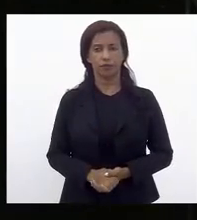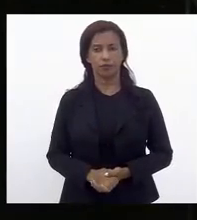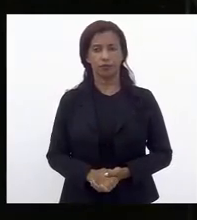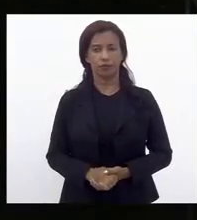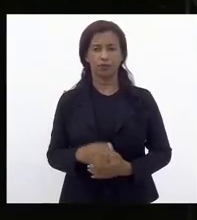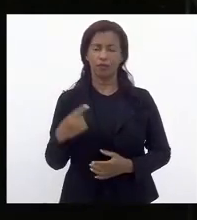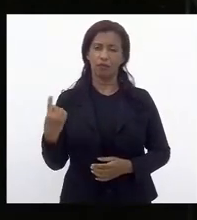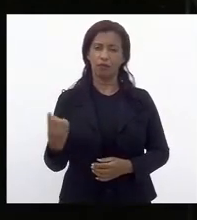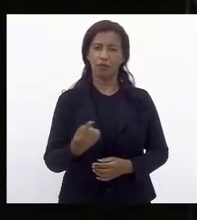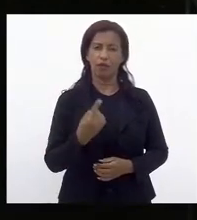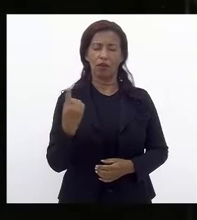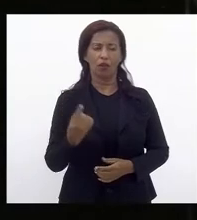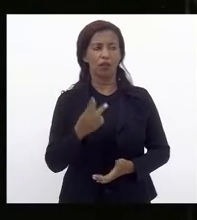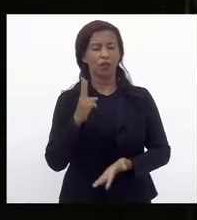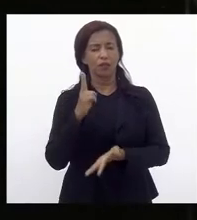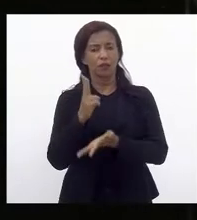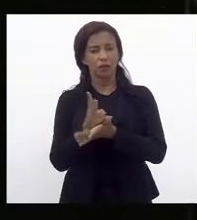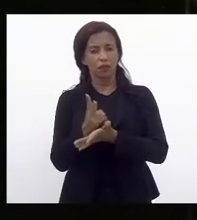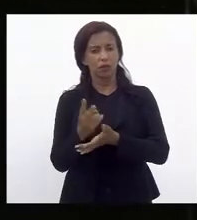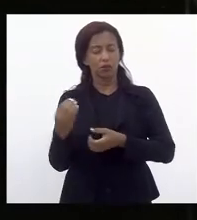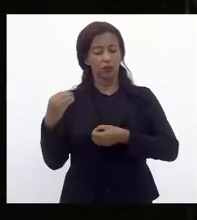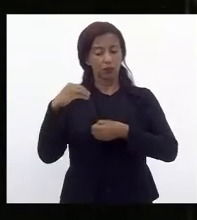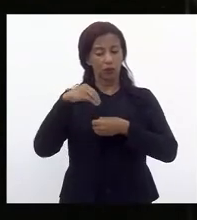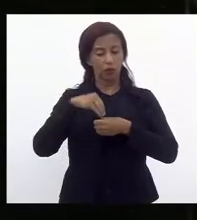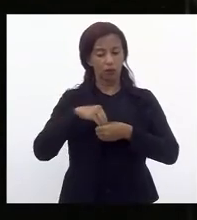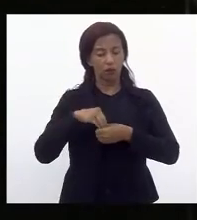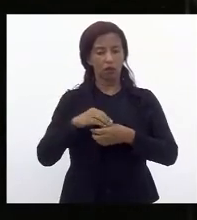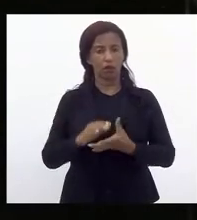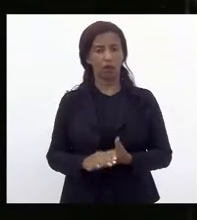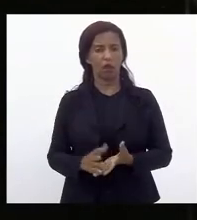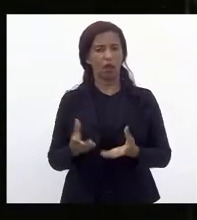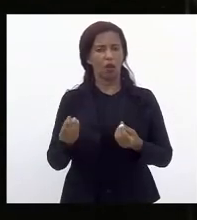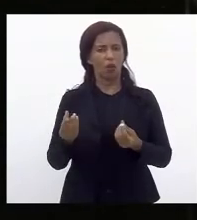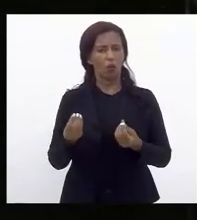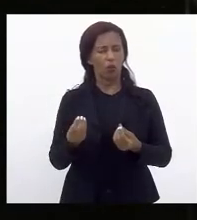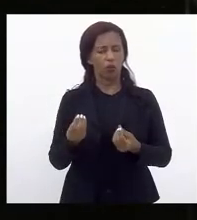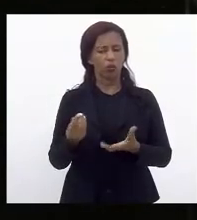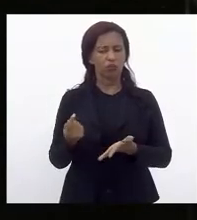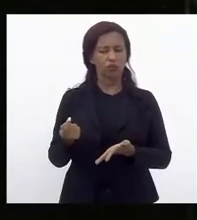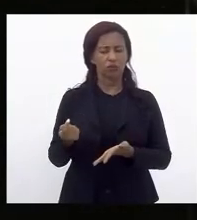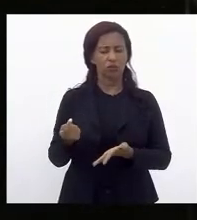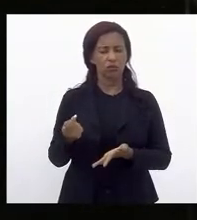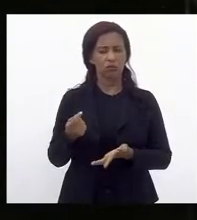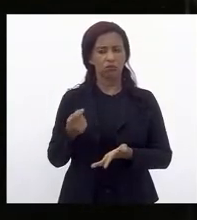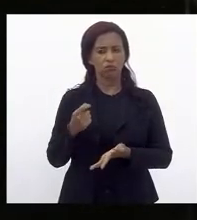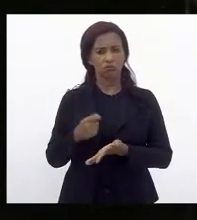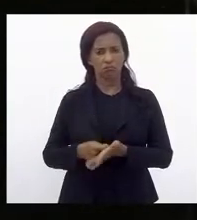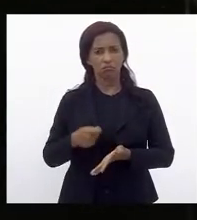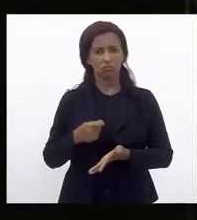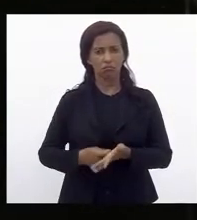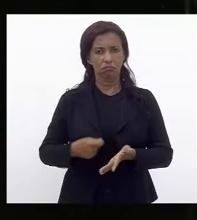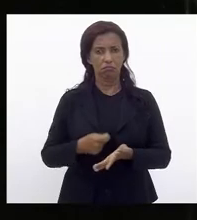E nós sempre tivemos aqui dentro muita intransigência, né?